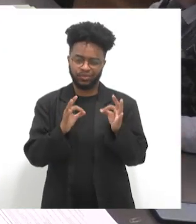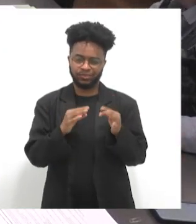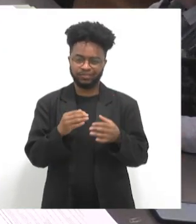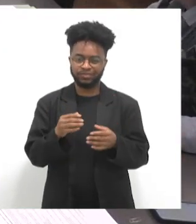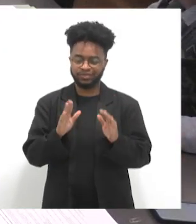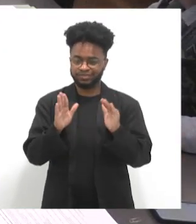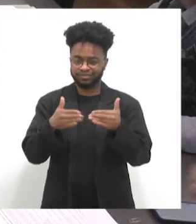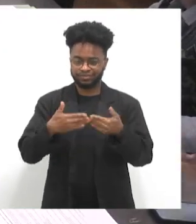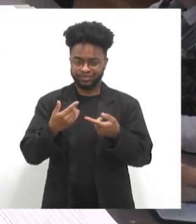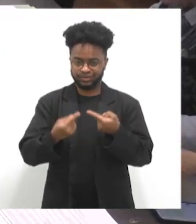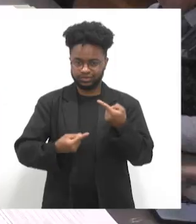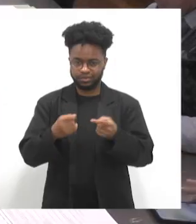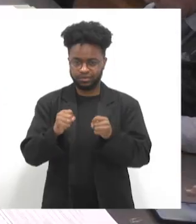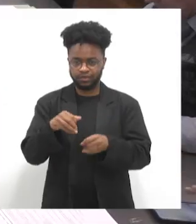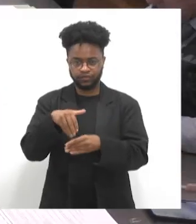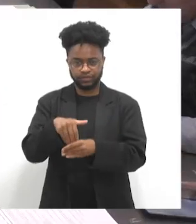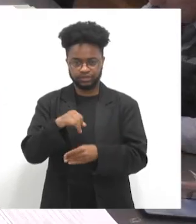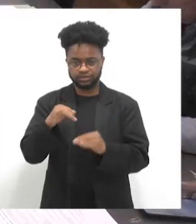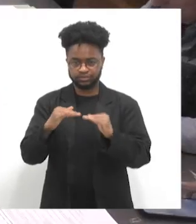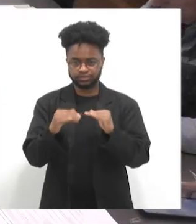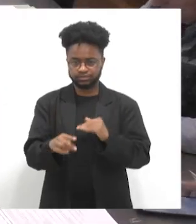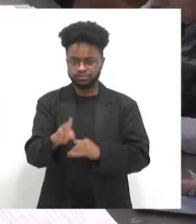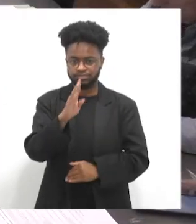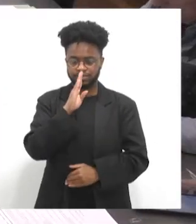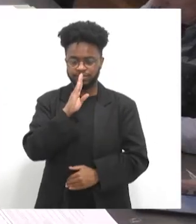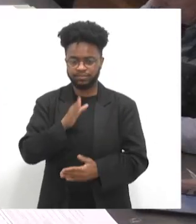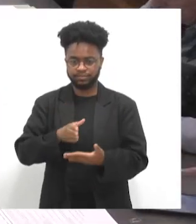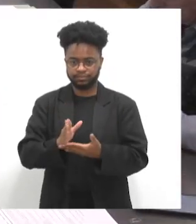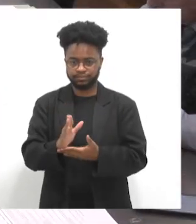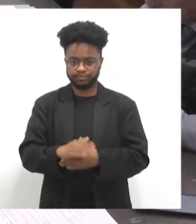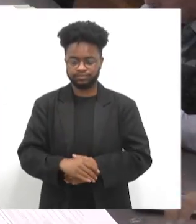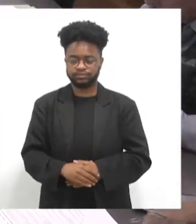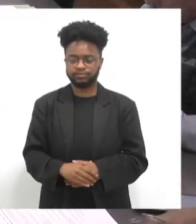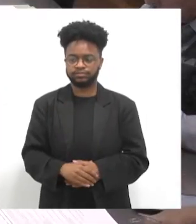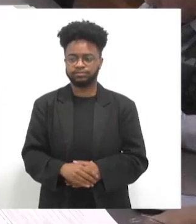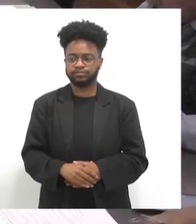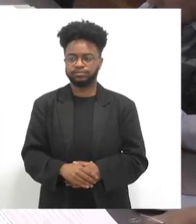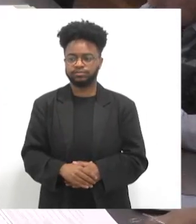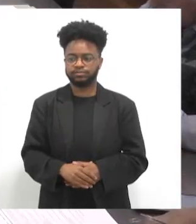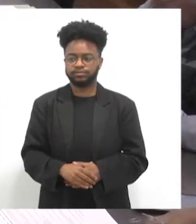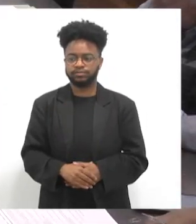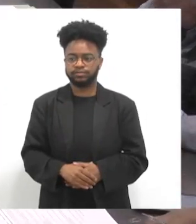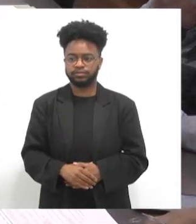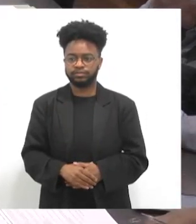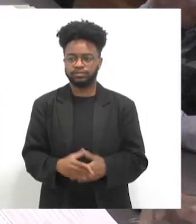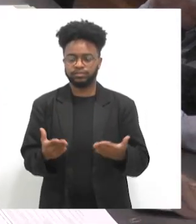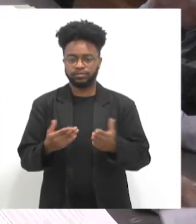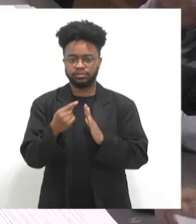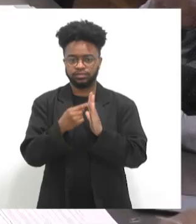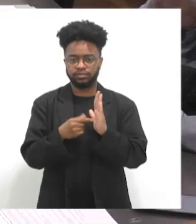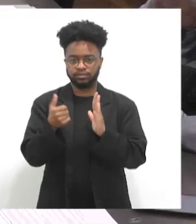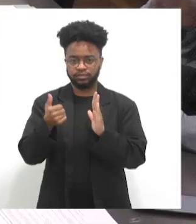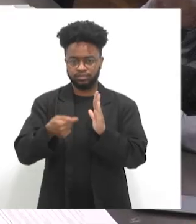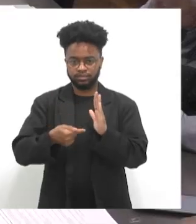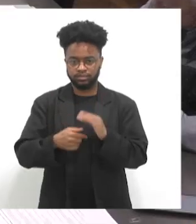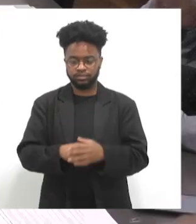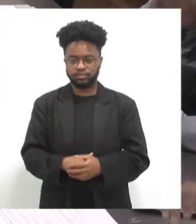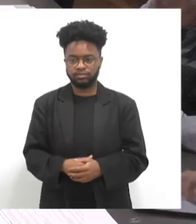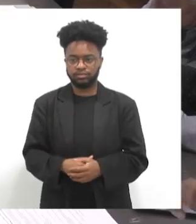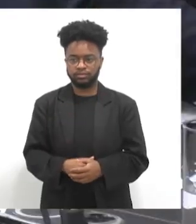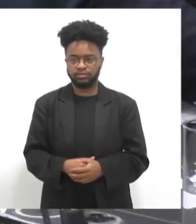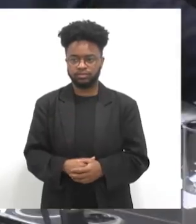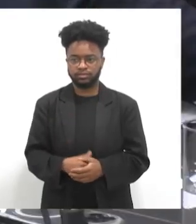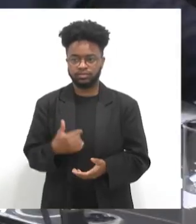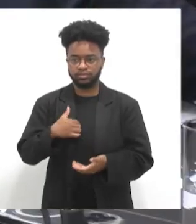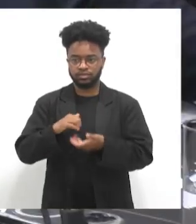encerrada a discussão. Em votação, os senhores que aprovam permaneçam como estão. Aprovado. Passo ao 17 da pauta,